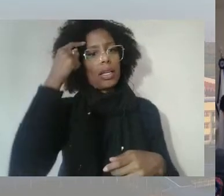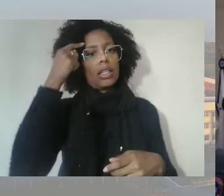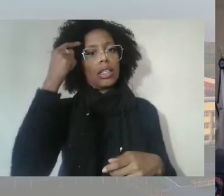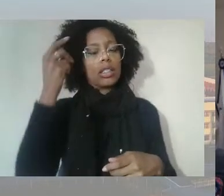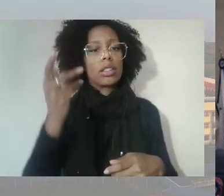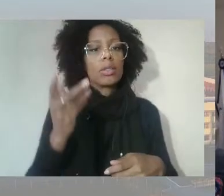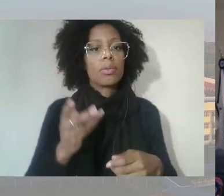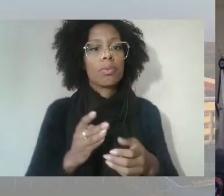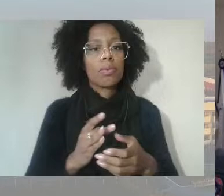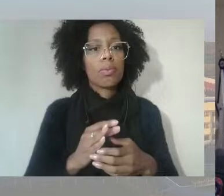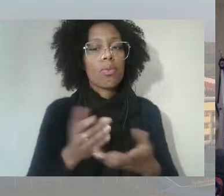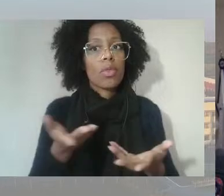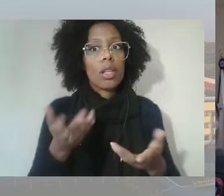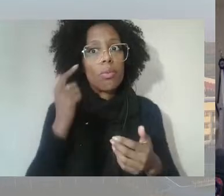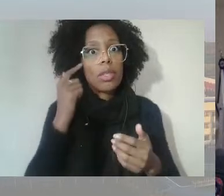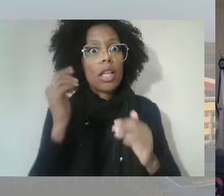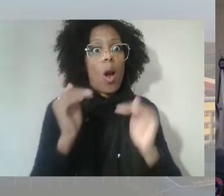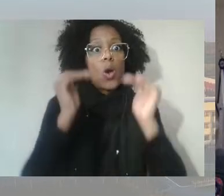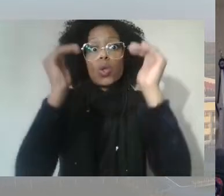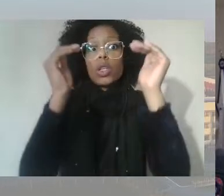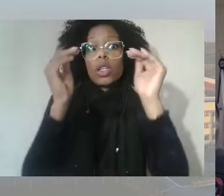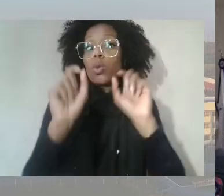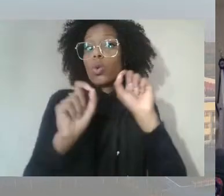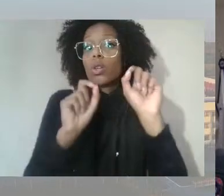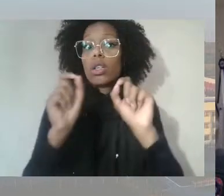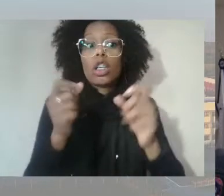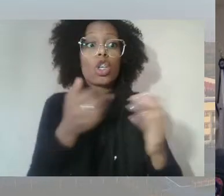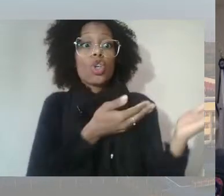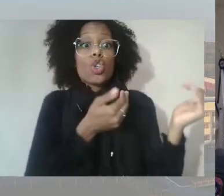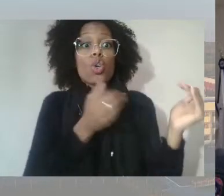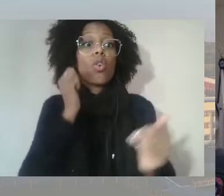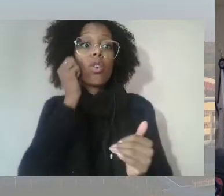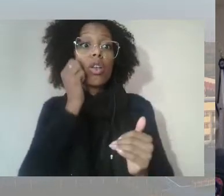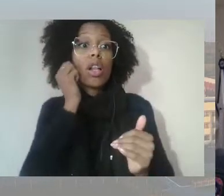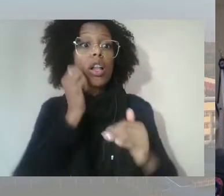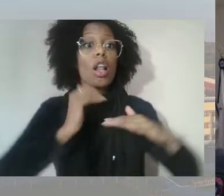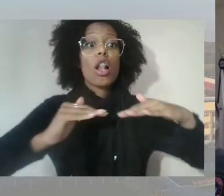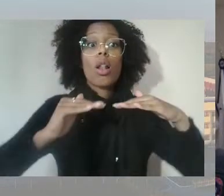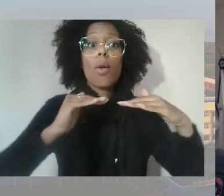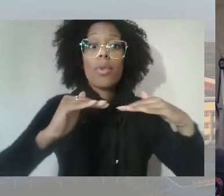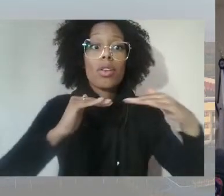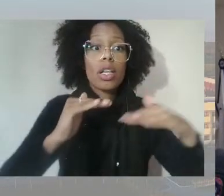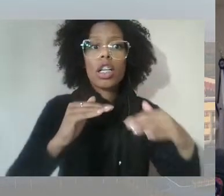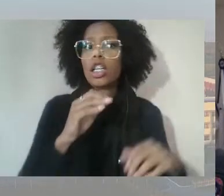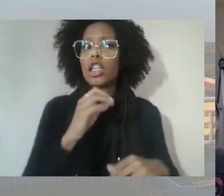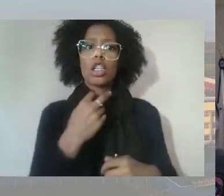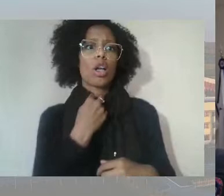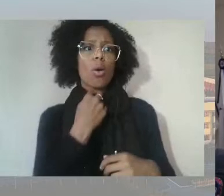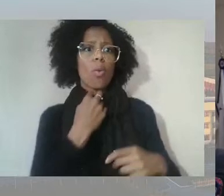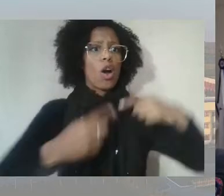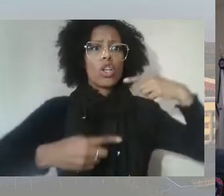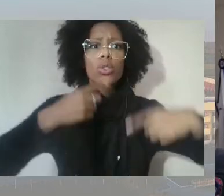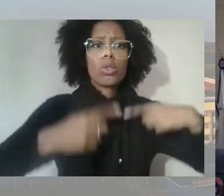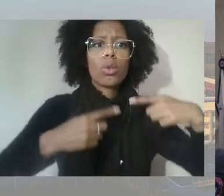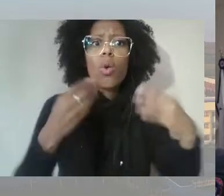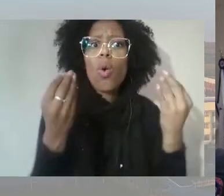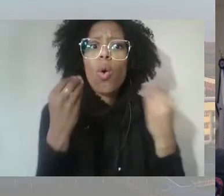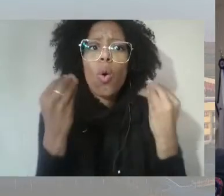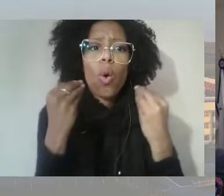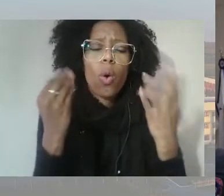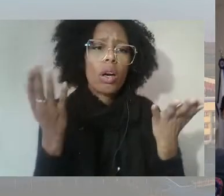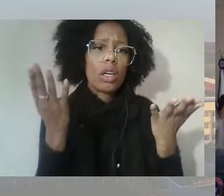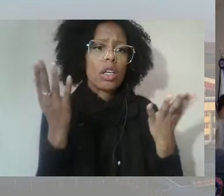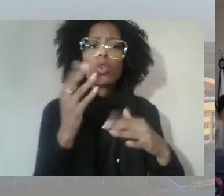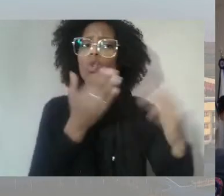Qual que é a autoridade de alguém falar que jovens negros que se manifestaram não têm a capacidade dessa discussão? Pelo amor de Deus,